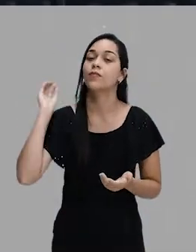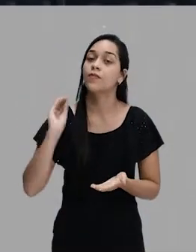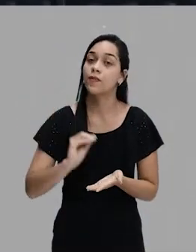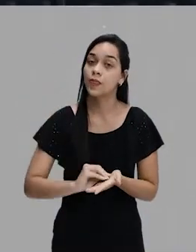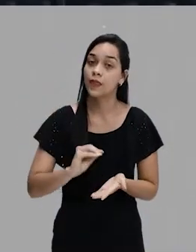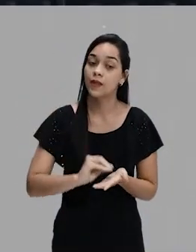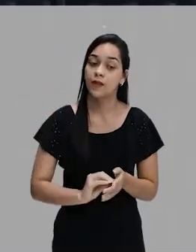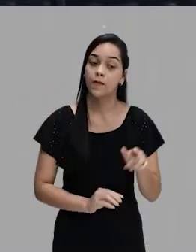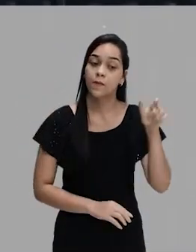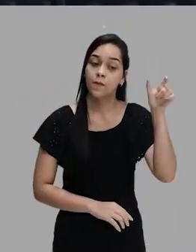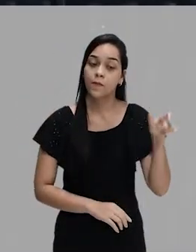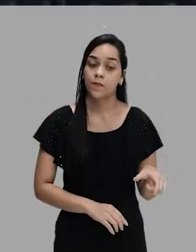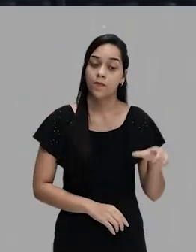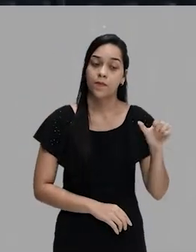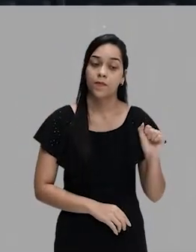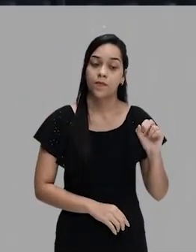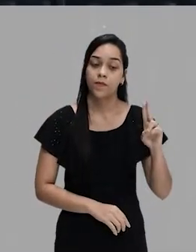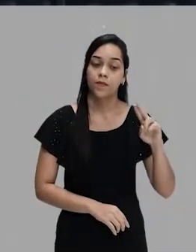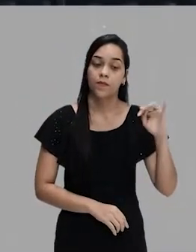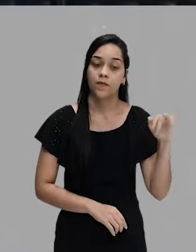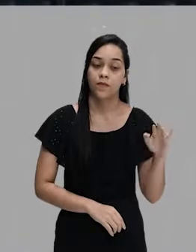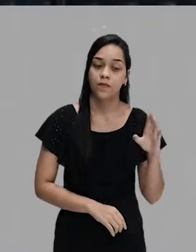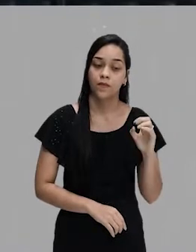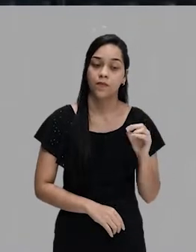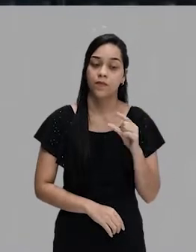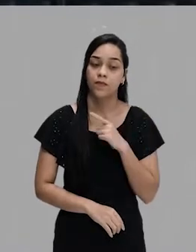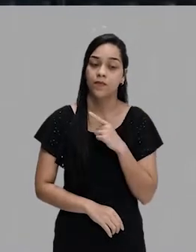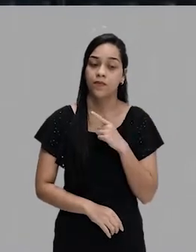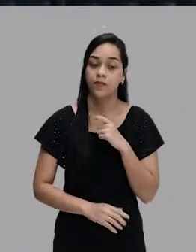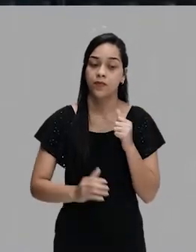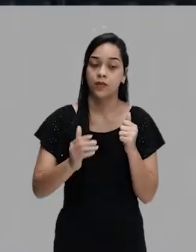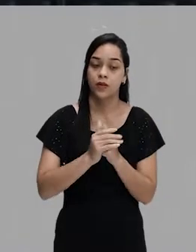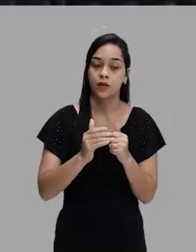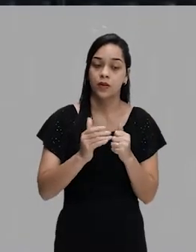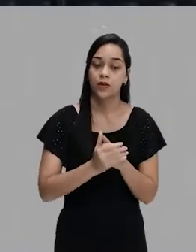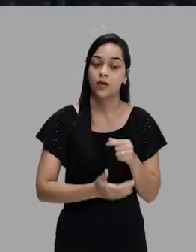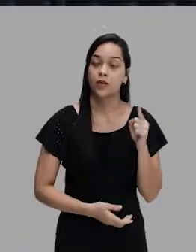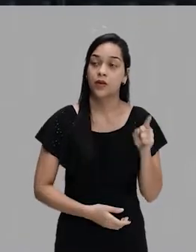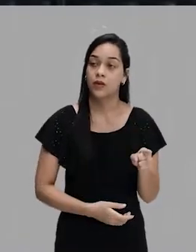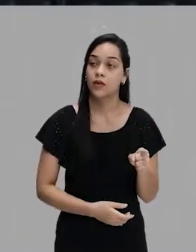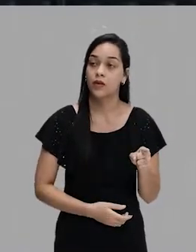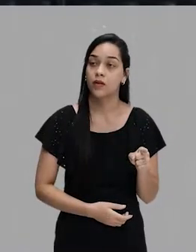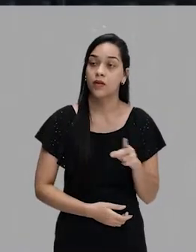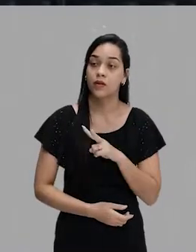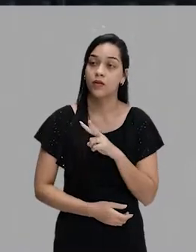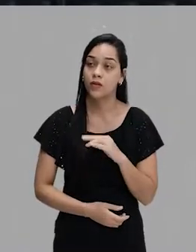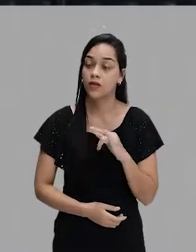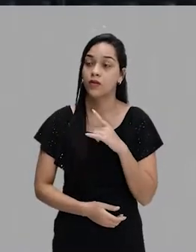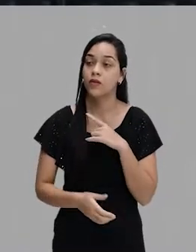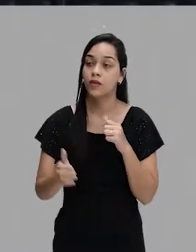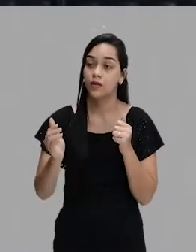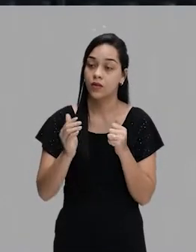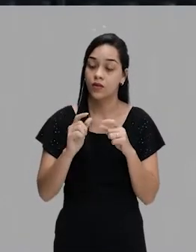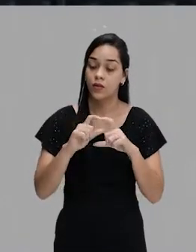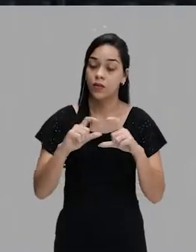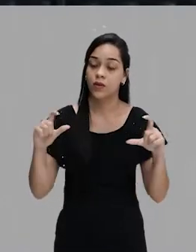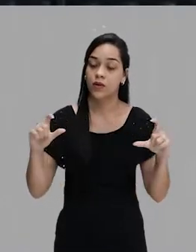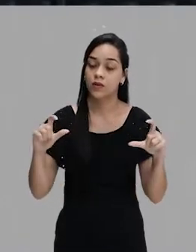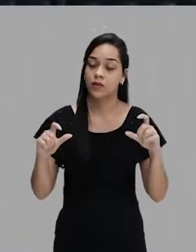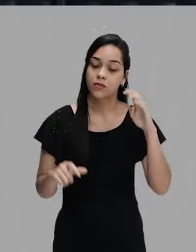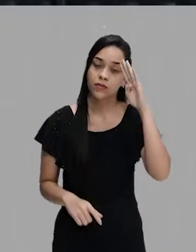Falta o sujeito. Esta oração aqui, ela vai ser uma oração